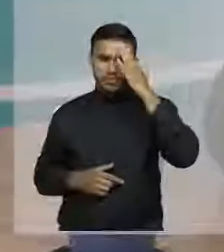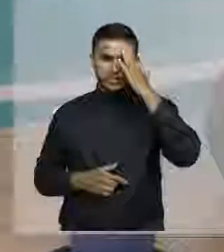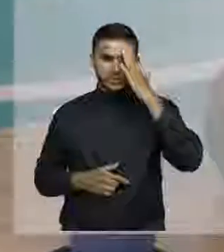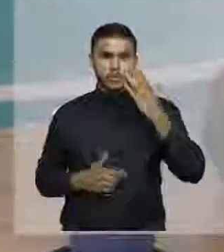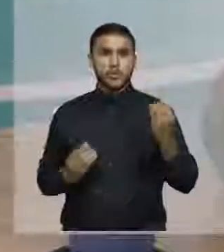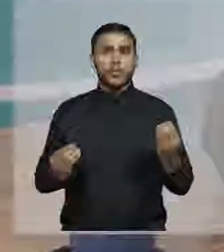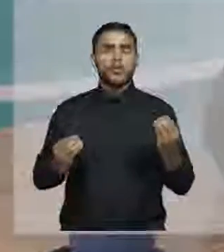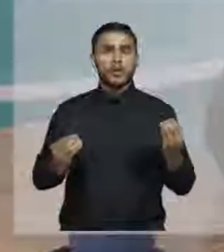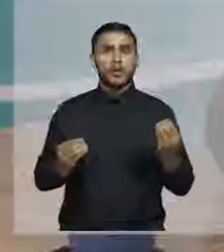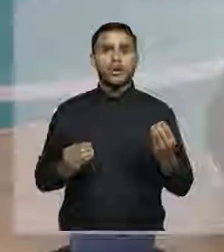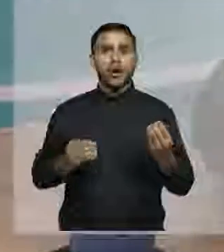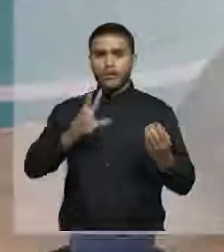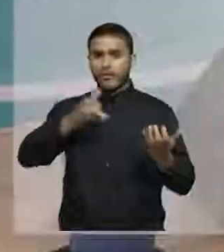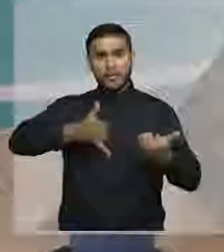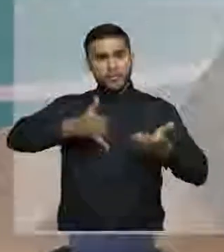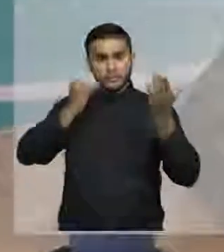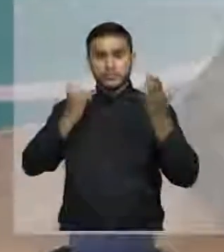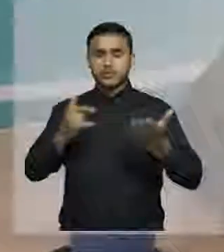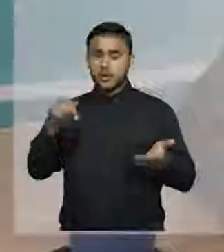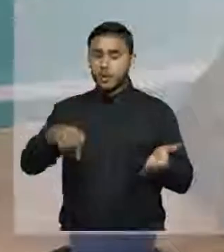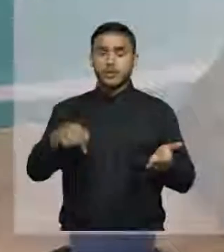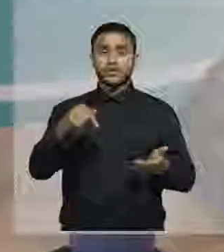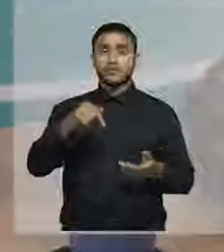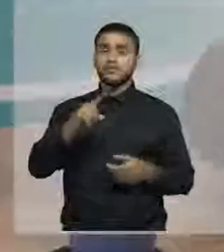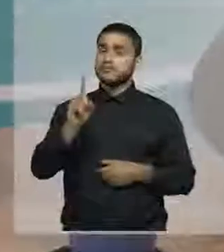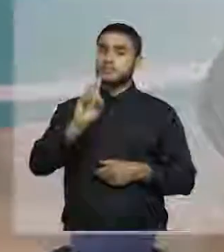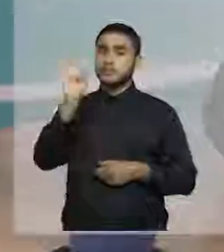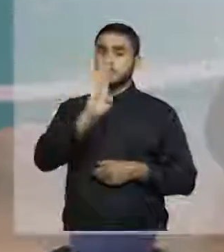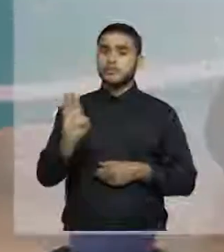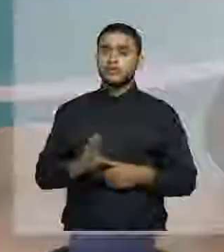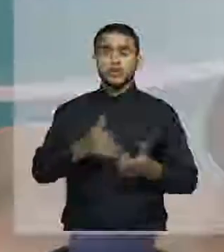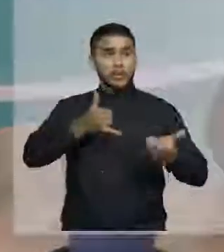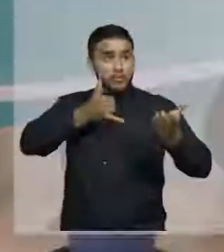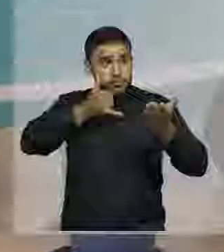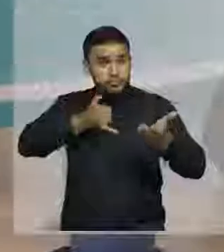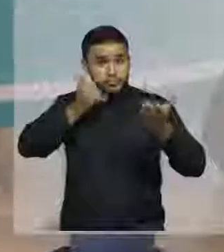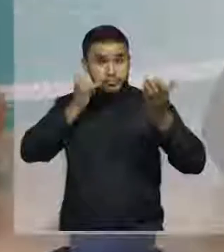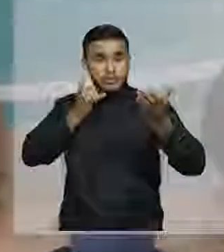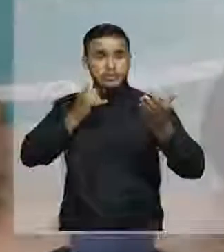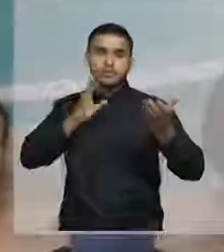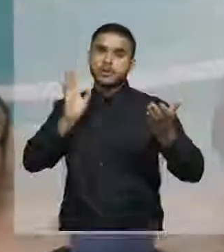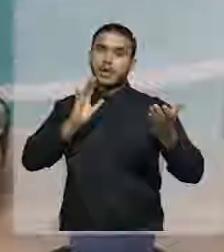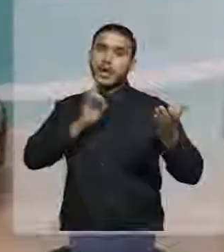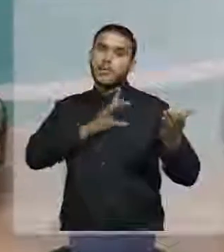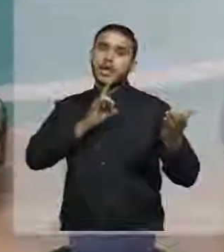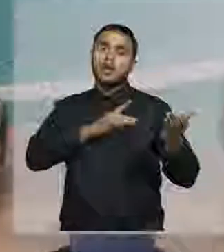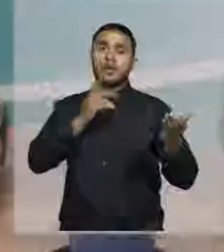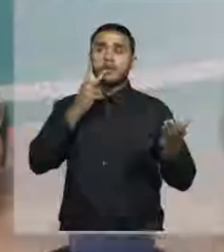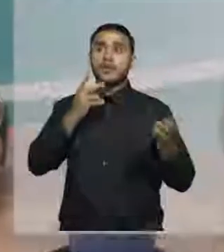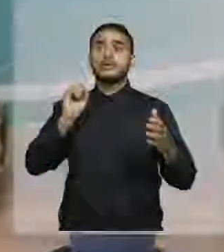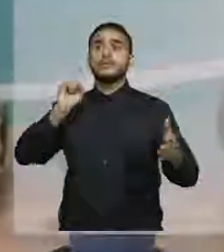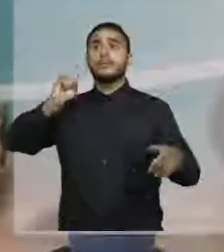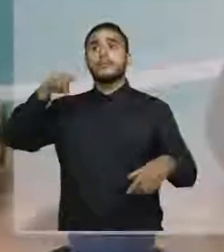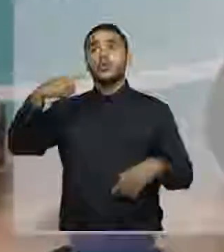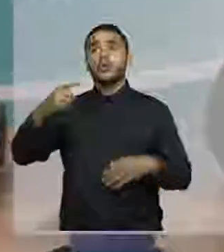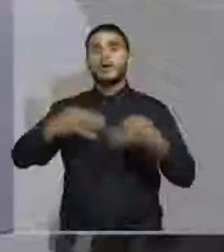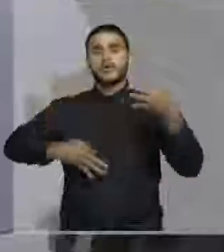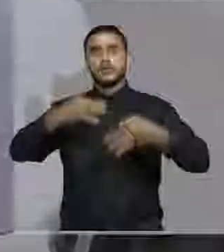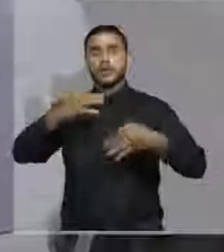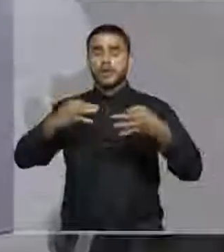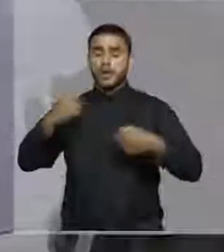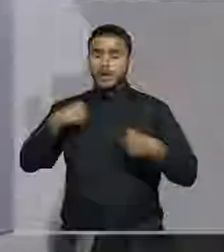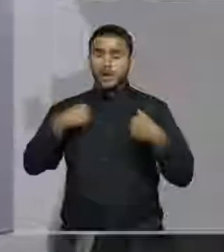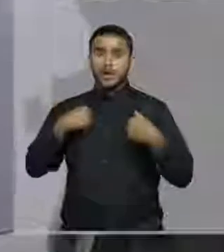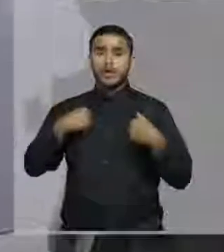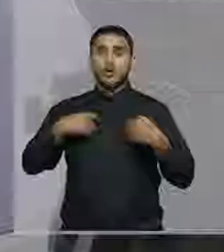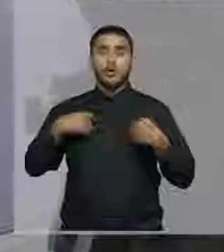vendo que você está ameaçando a pessoa, é atirar. Aqui não se faz isso. Você bota o cara na mira, mas fica com medo de depois ir a júri e ser